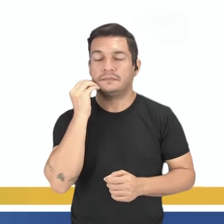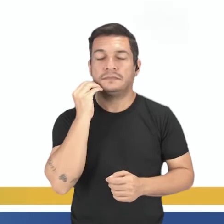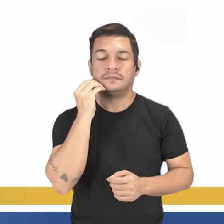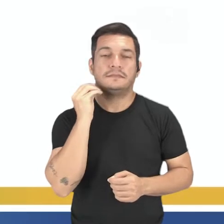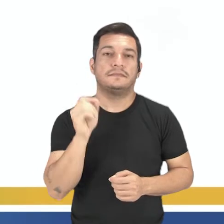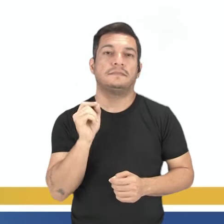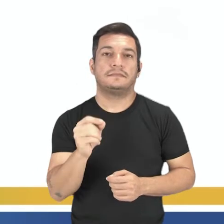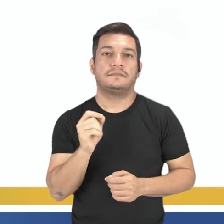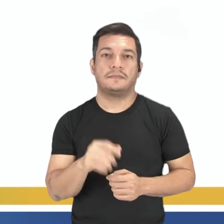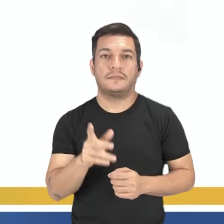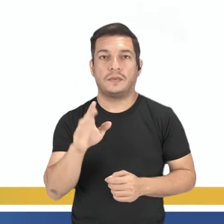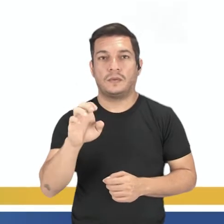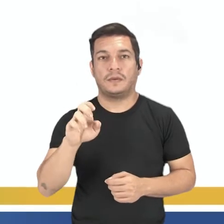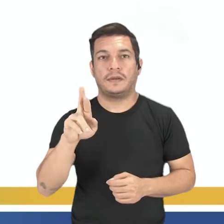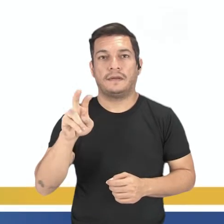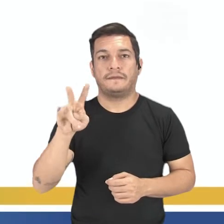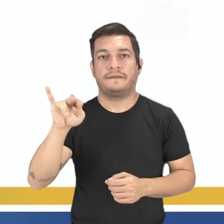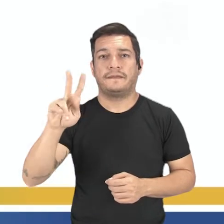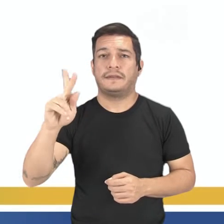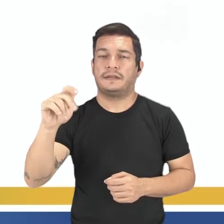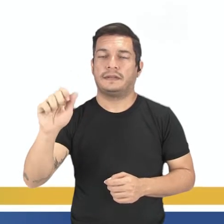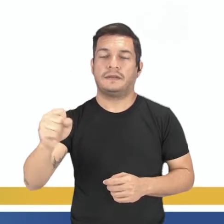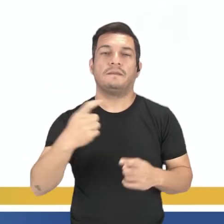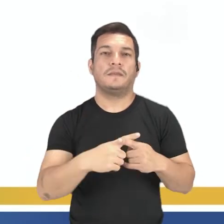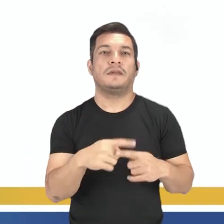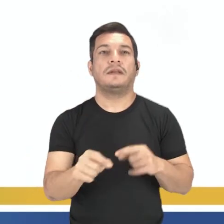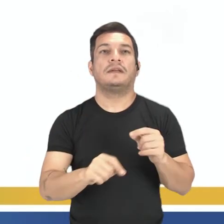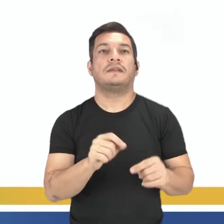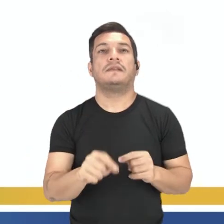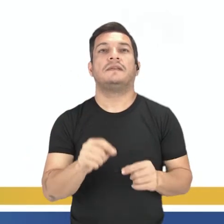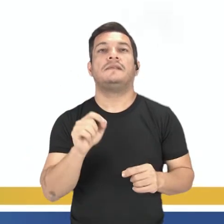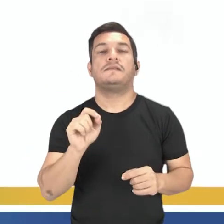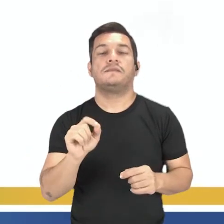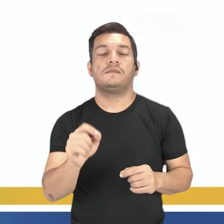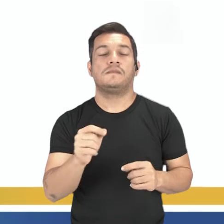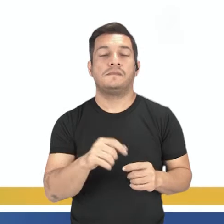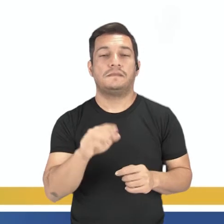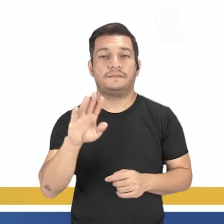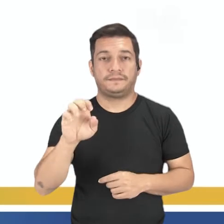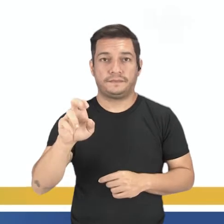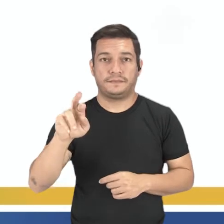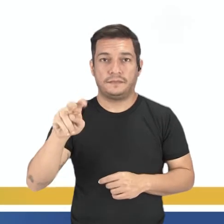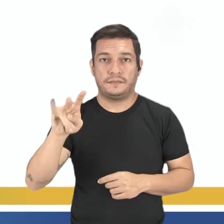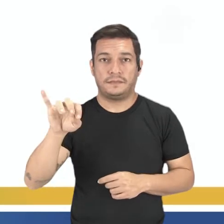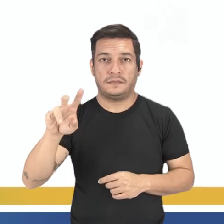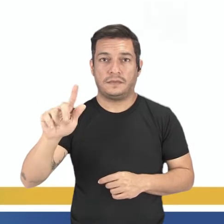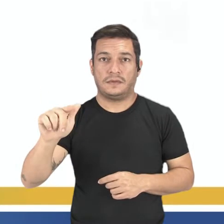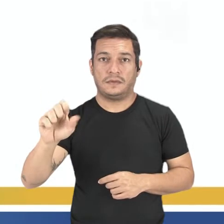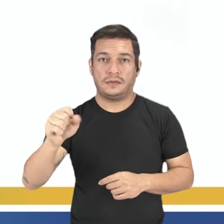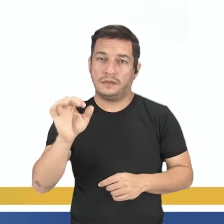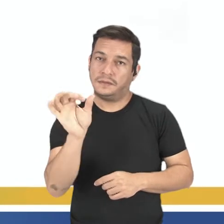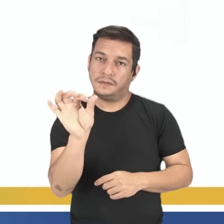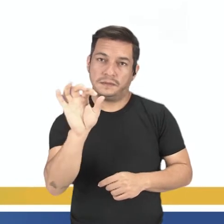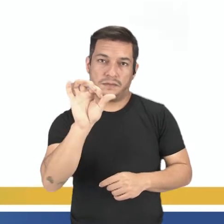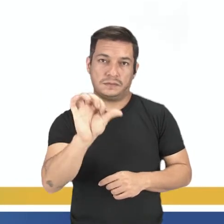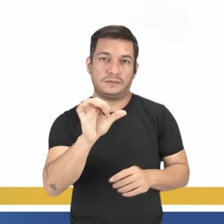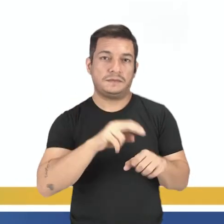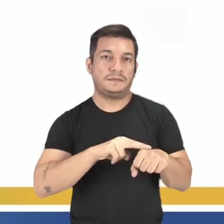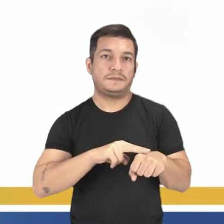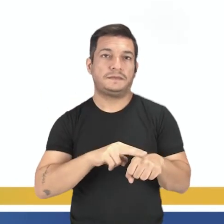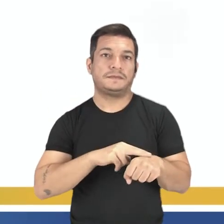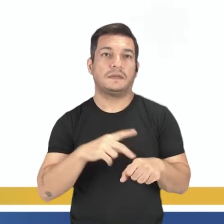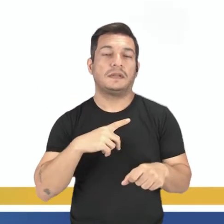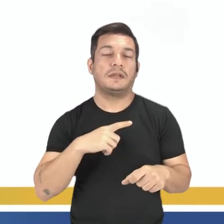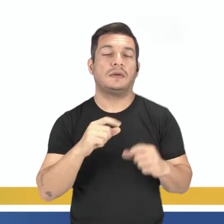cheiro. Por que ervilhas? Porque ele trabalhou, porque essas ervilhas de cheiro lá, elas tinham um ciclo biológico muito rápido, então